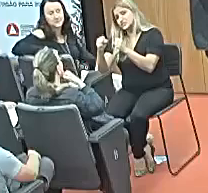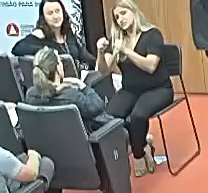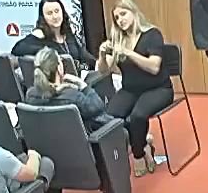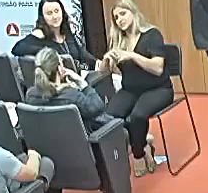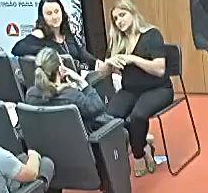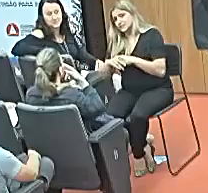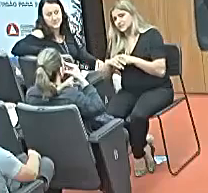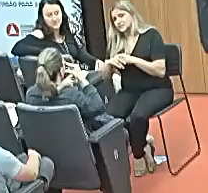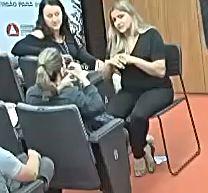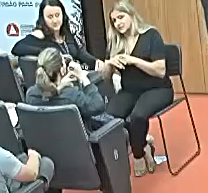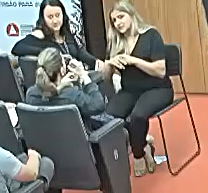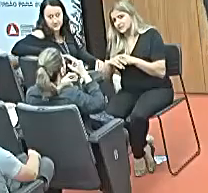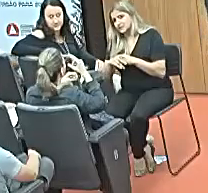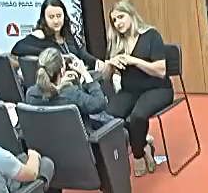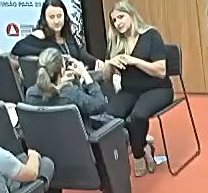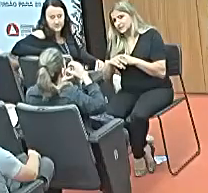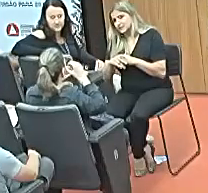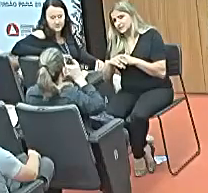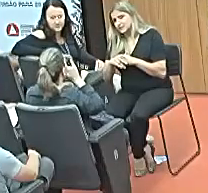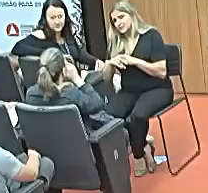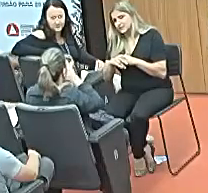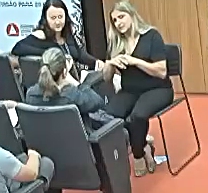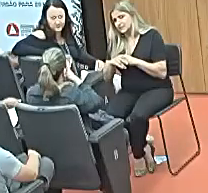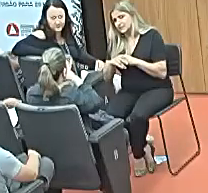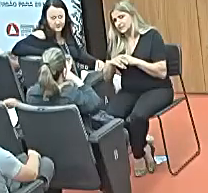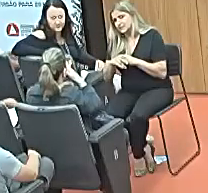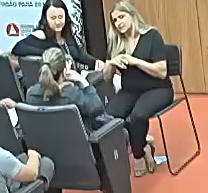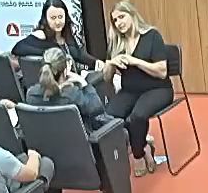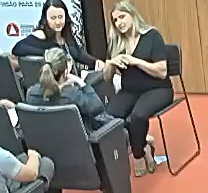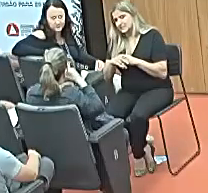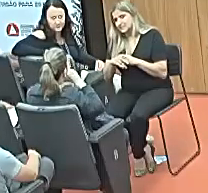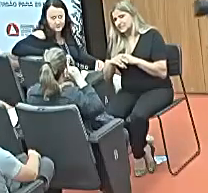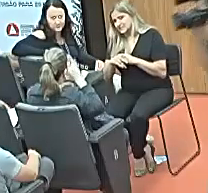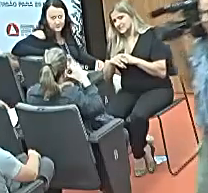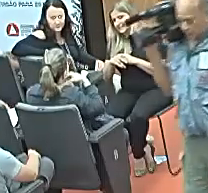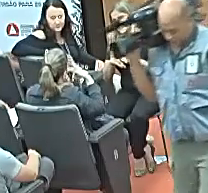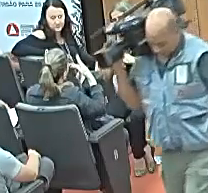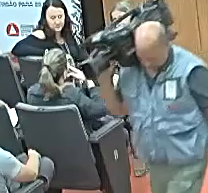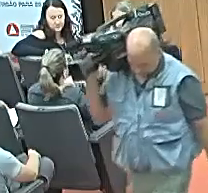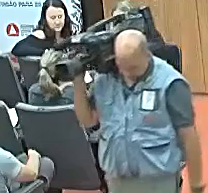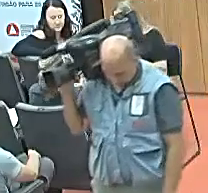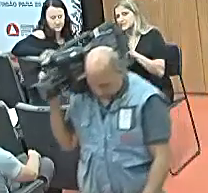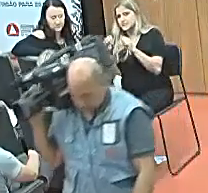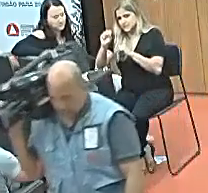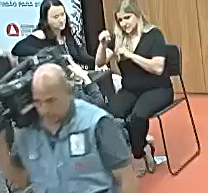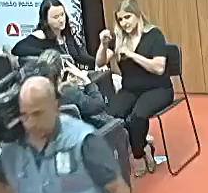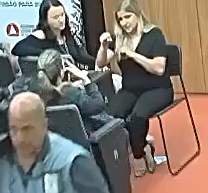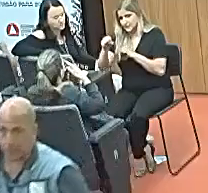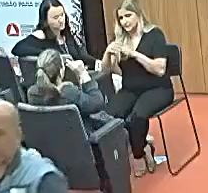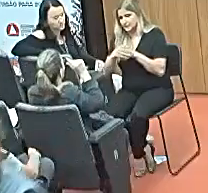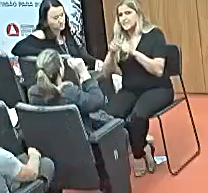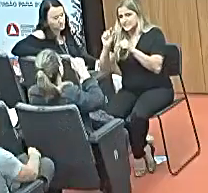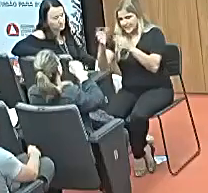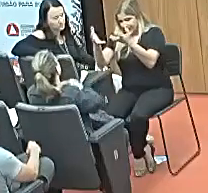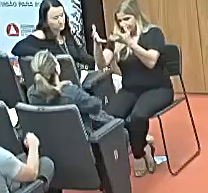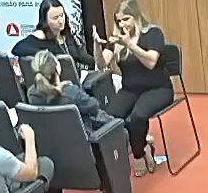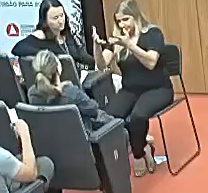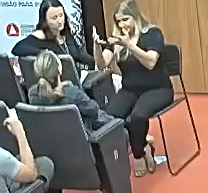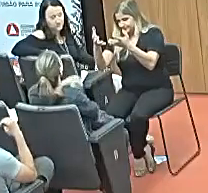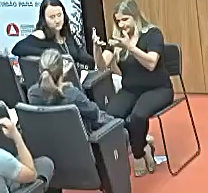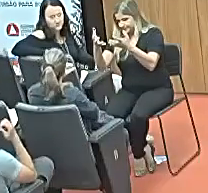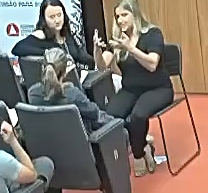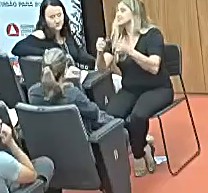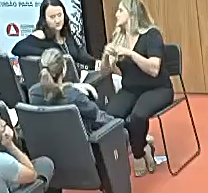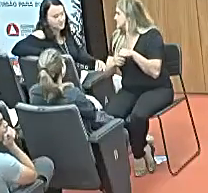periodicamente alguns soluços de participação mas nunca como uma política